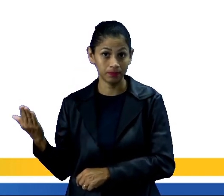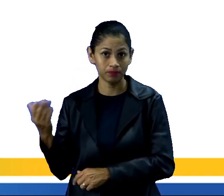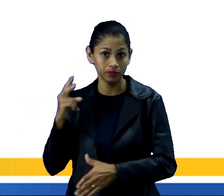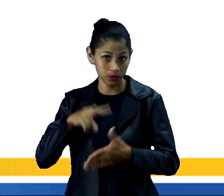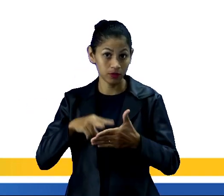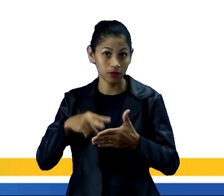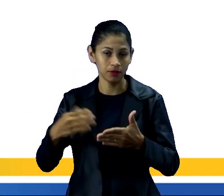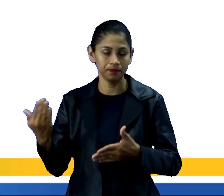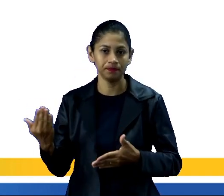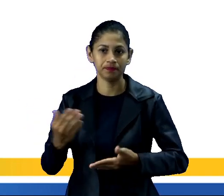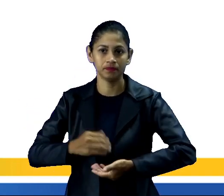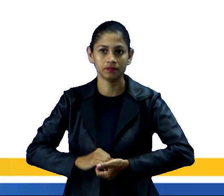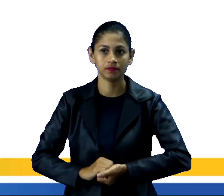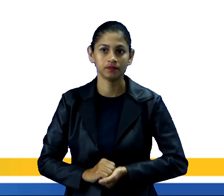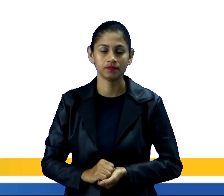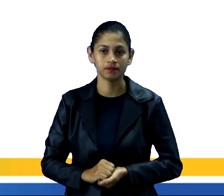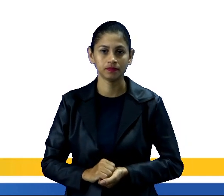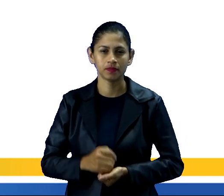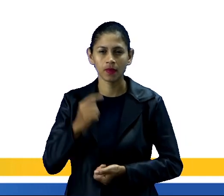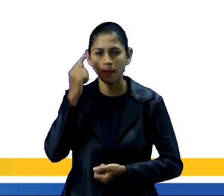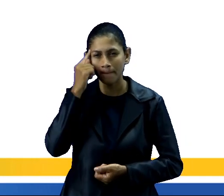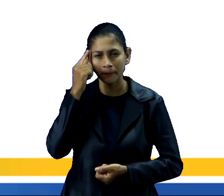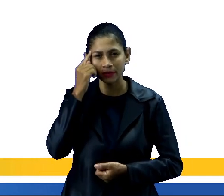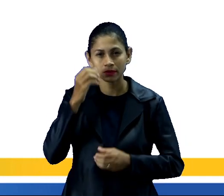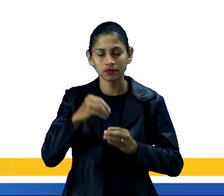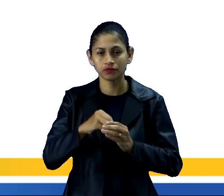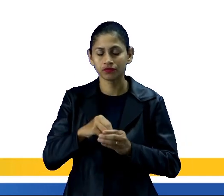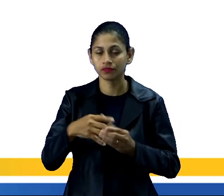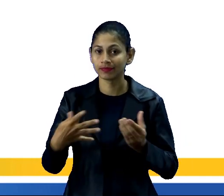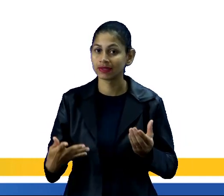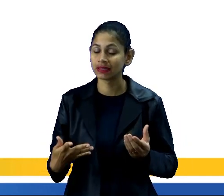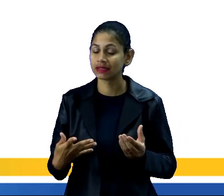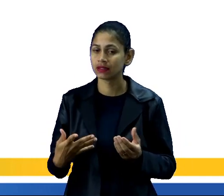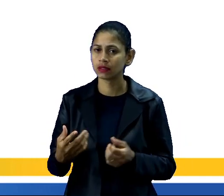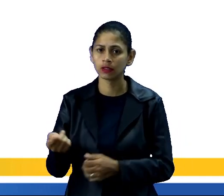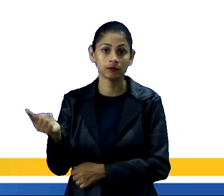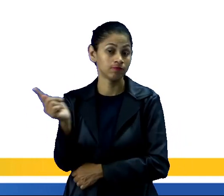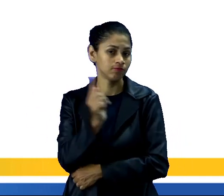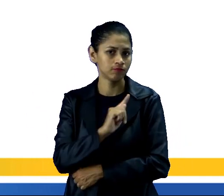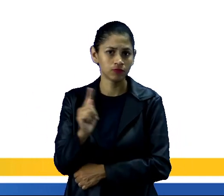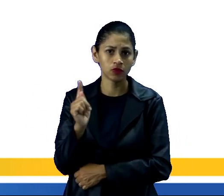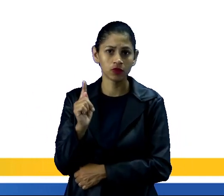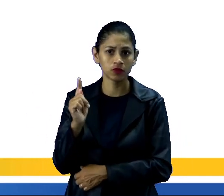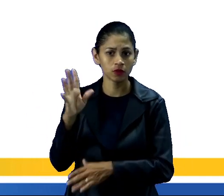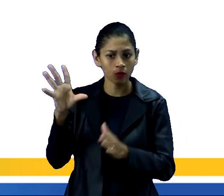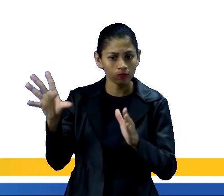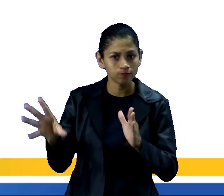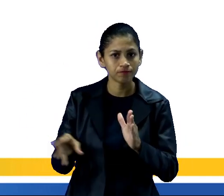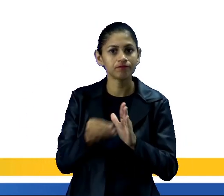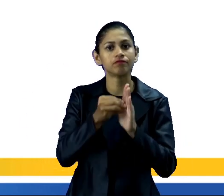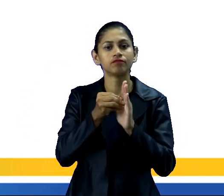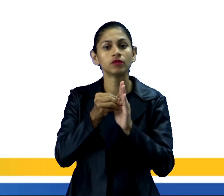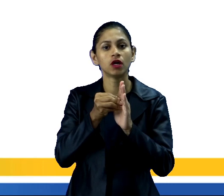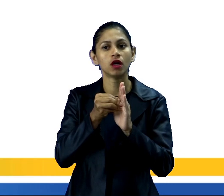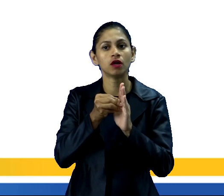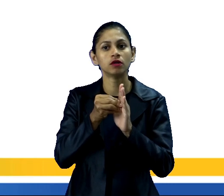poder. Vamos lá, pensando na característica que não faz parte desse regime totalitário.